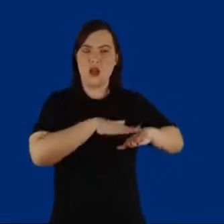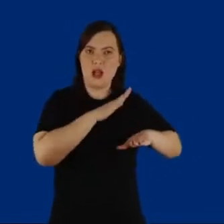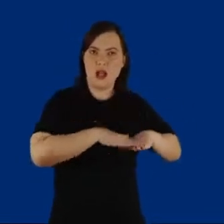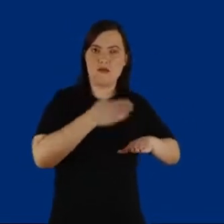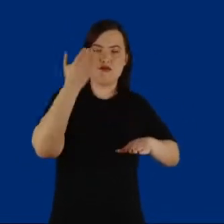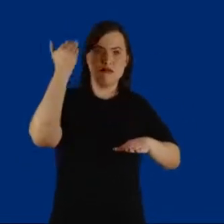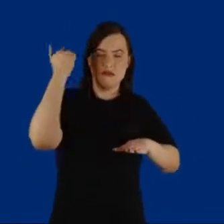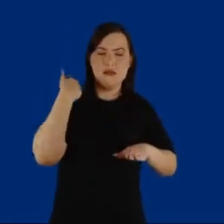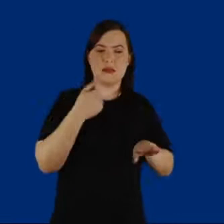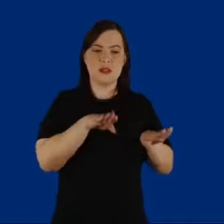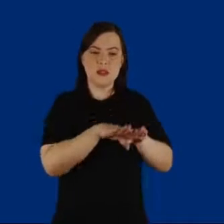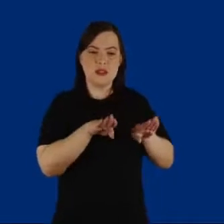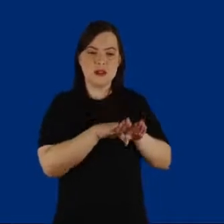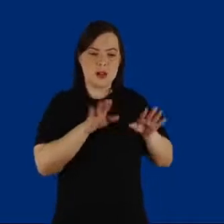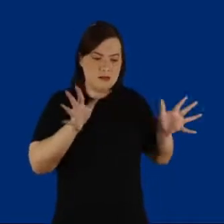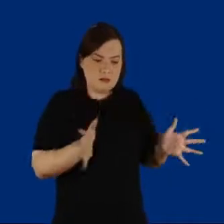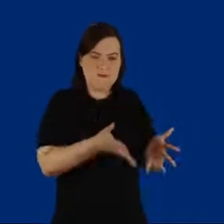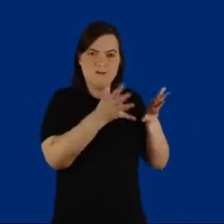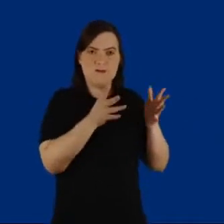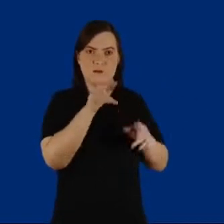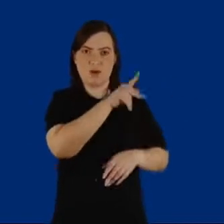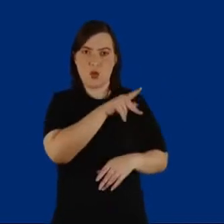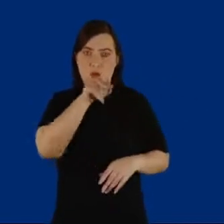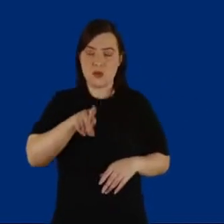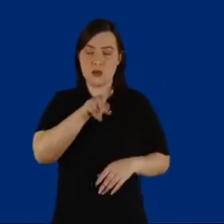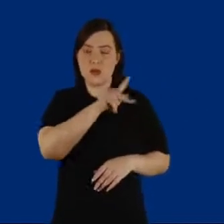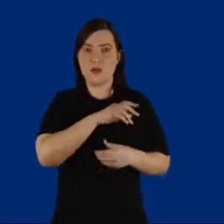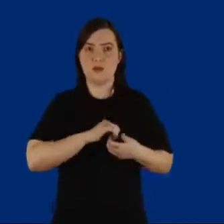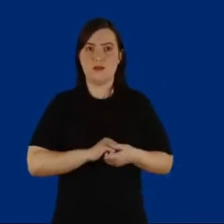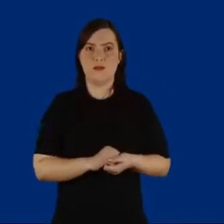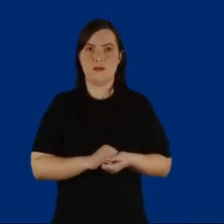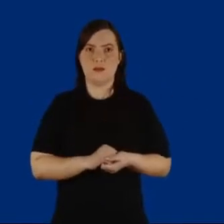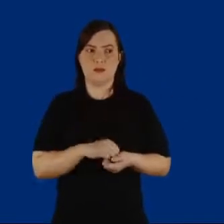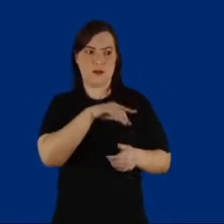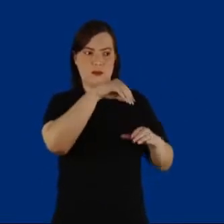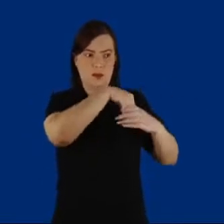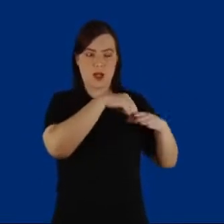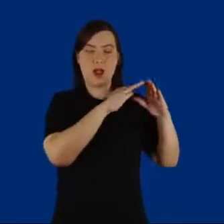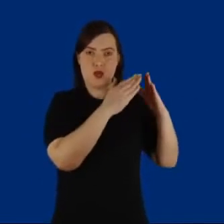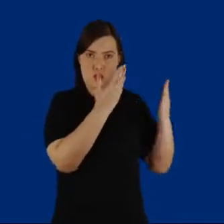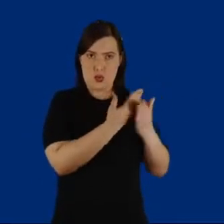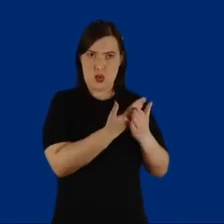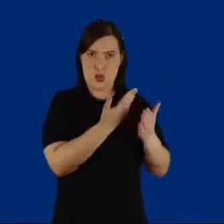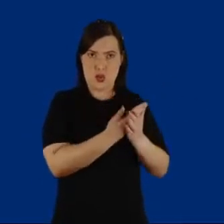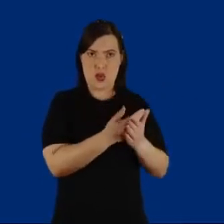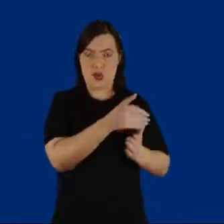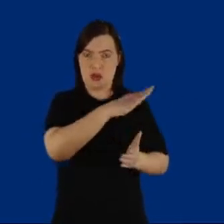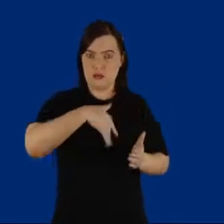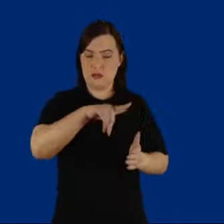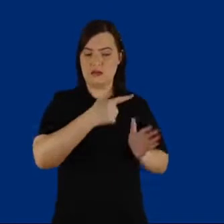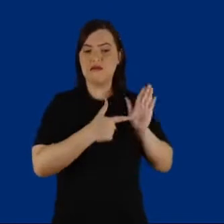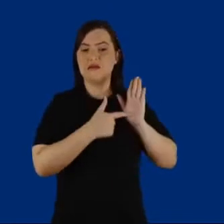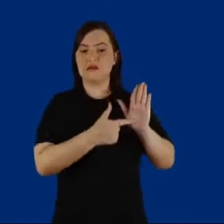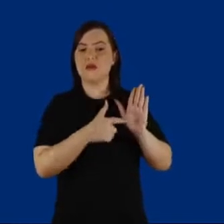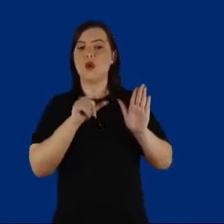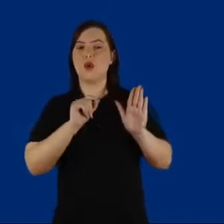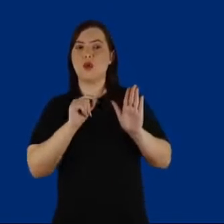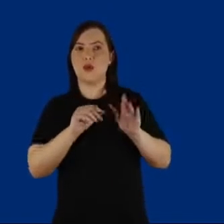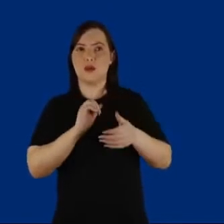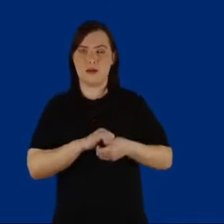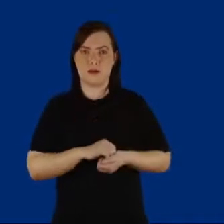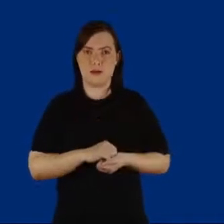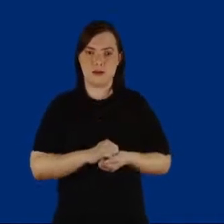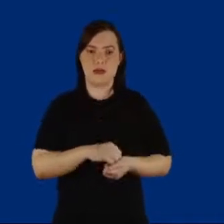instrumentos, e nós engajamos os professores em uma escola em particular que ofereceram